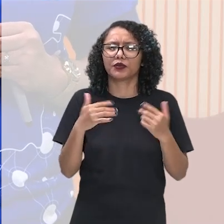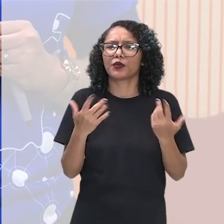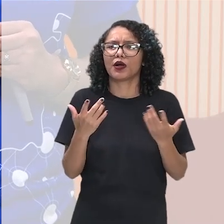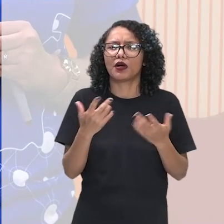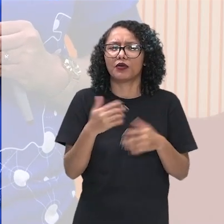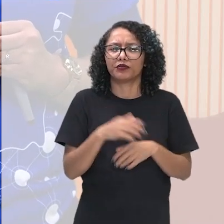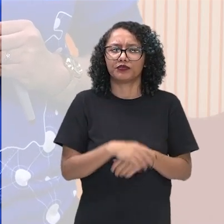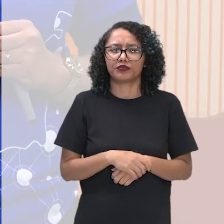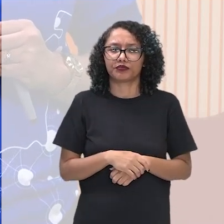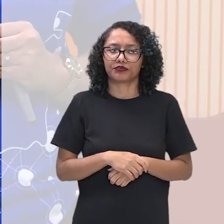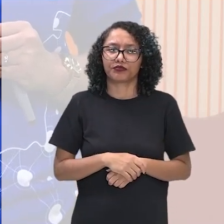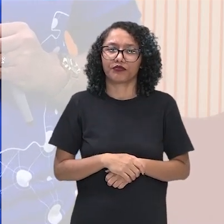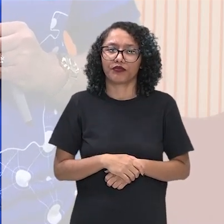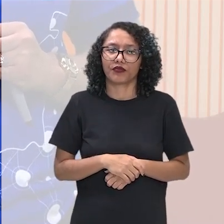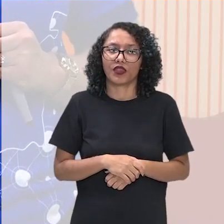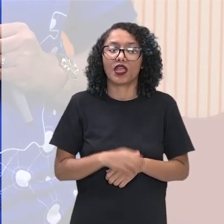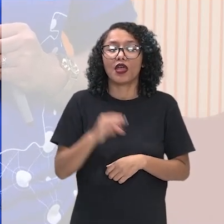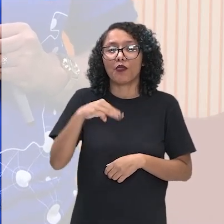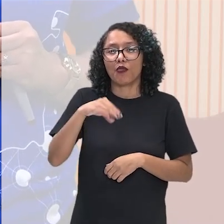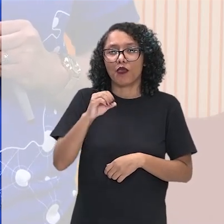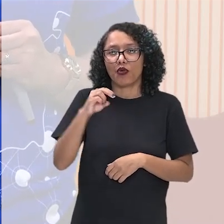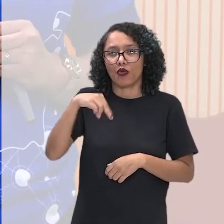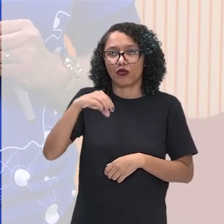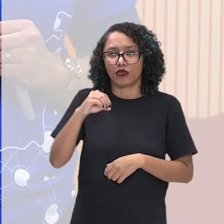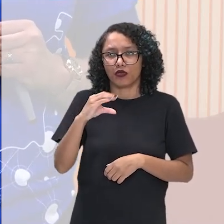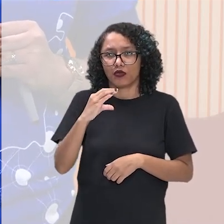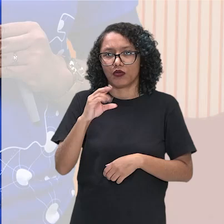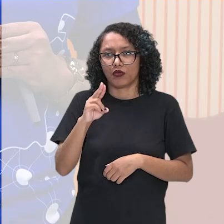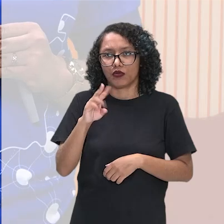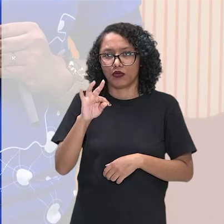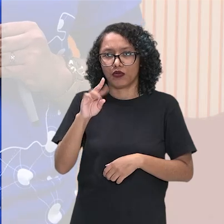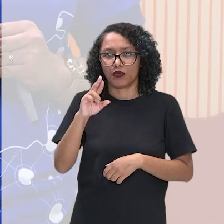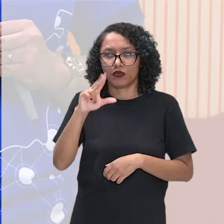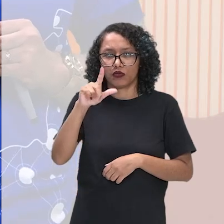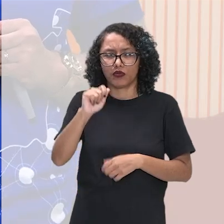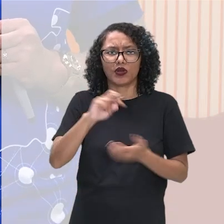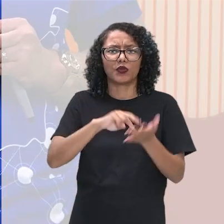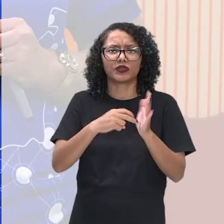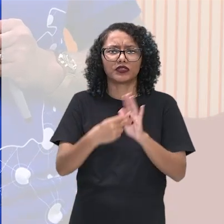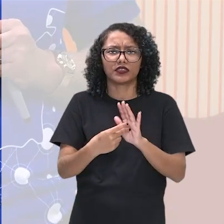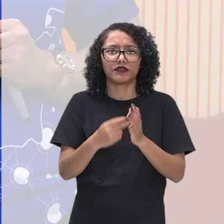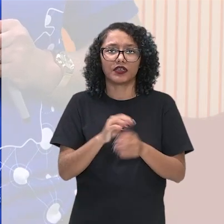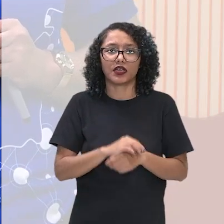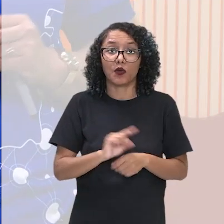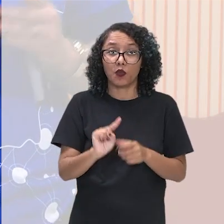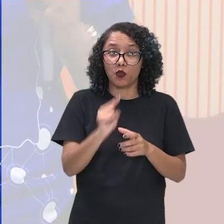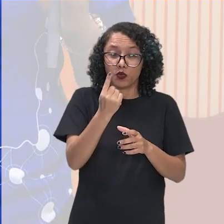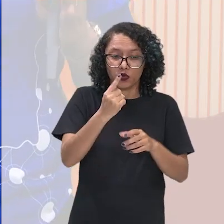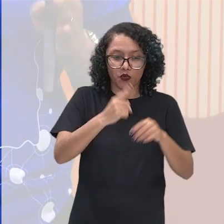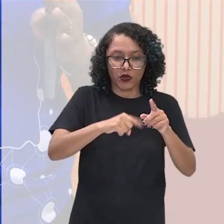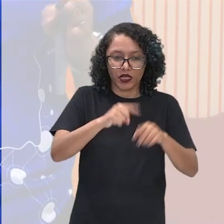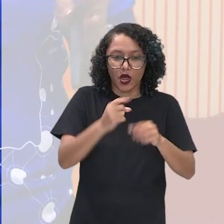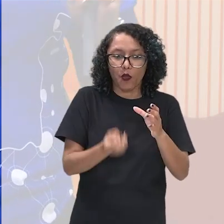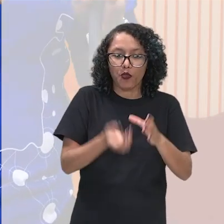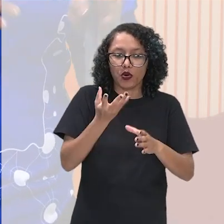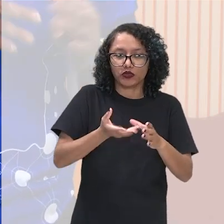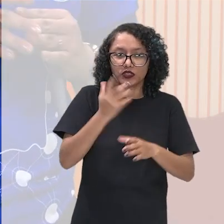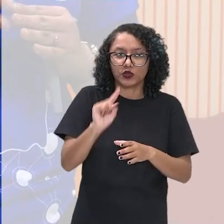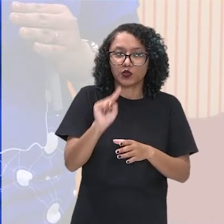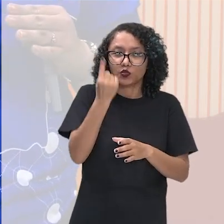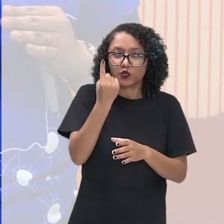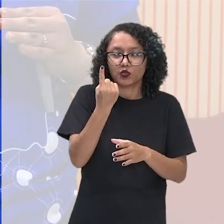A monocultura. O que é monocultura? É justamente a produção de um único produto agrícola, no caso,